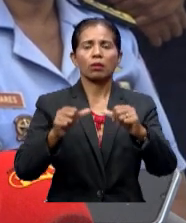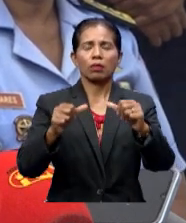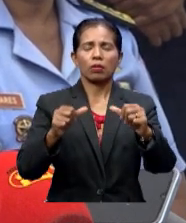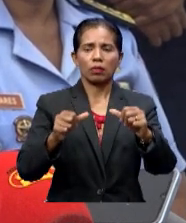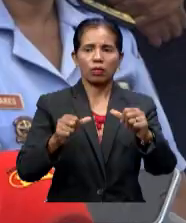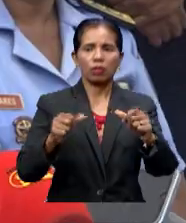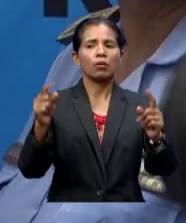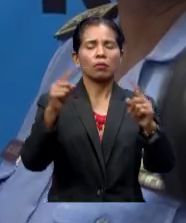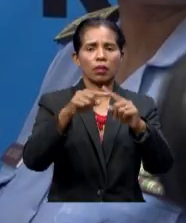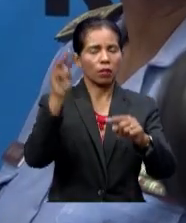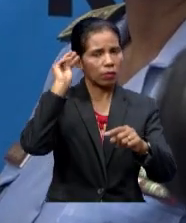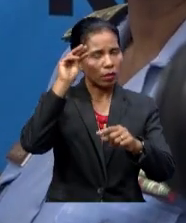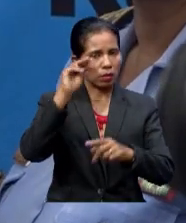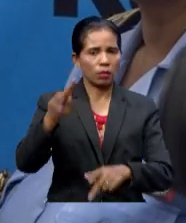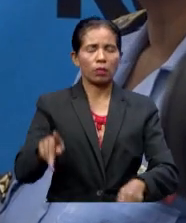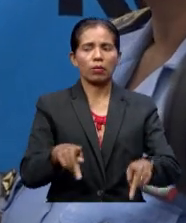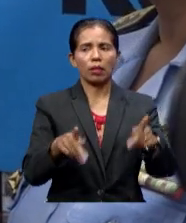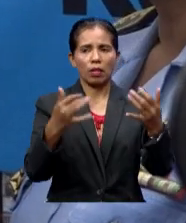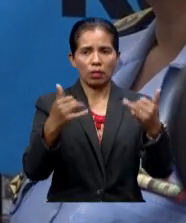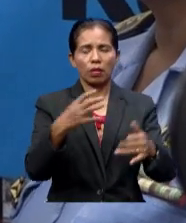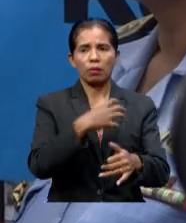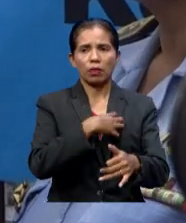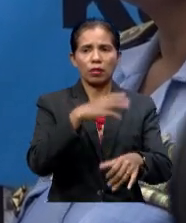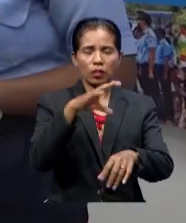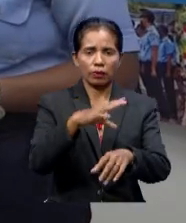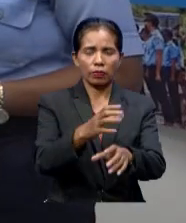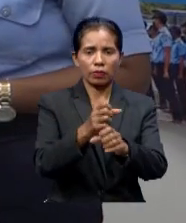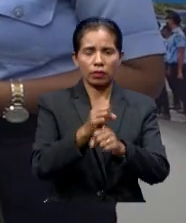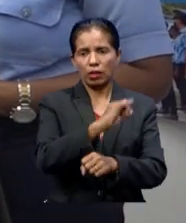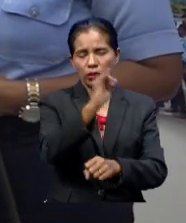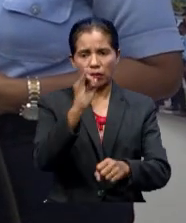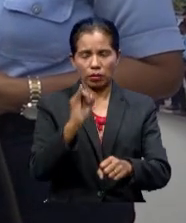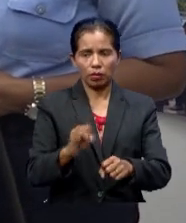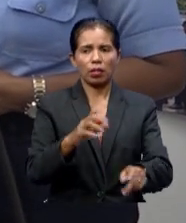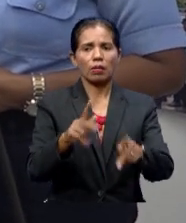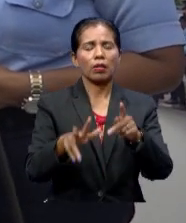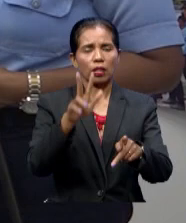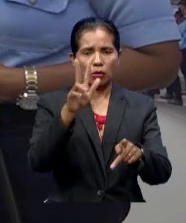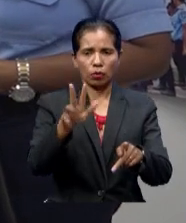baia Ministério Público. Dadaung ne polisi halo ona identifikasaun ba suspeito na